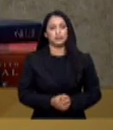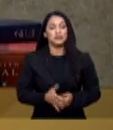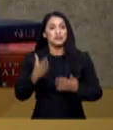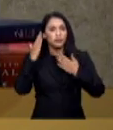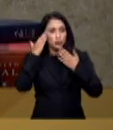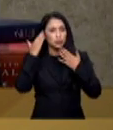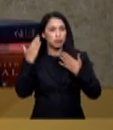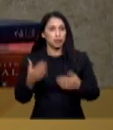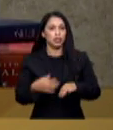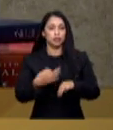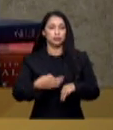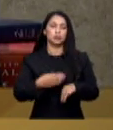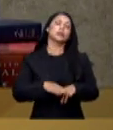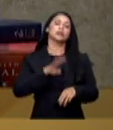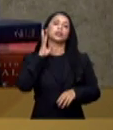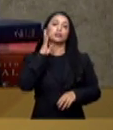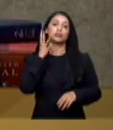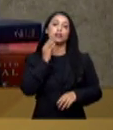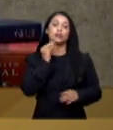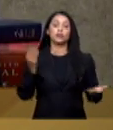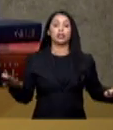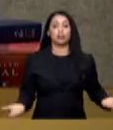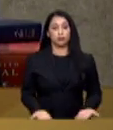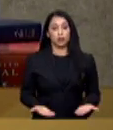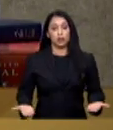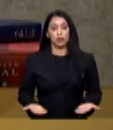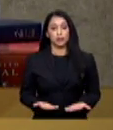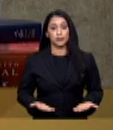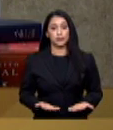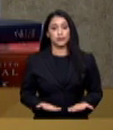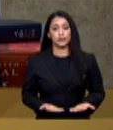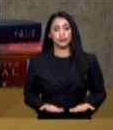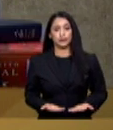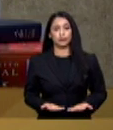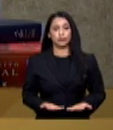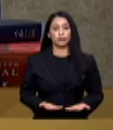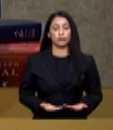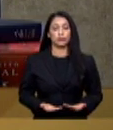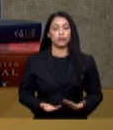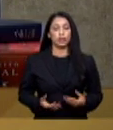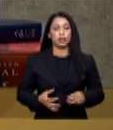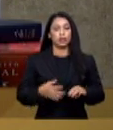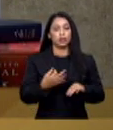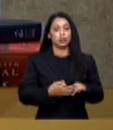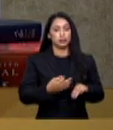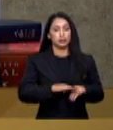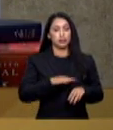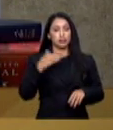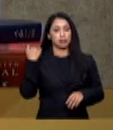Dias Toffoli. Passo, então, a palavra agora à sua excelência, a ministra Carmen Lúcia.